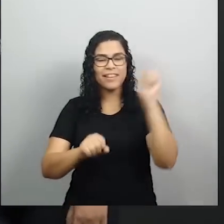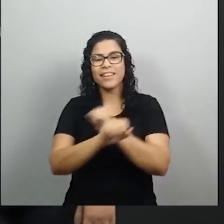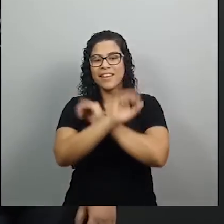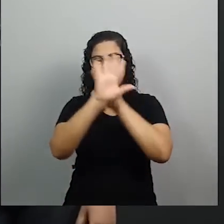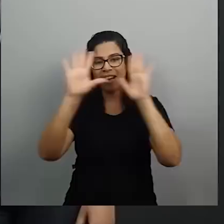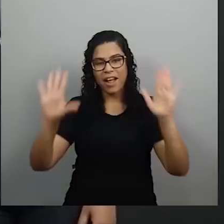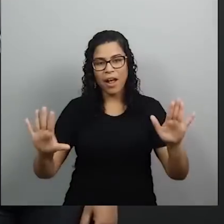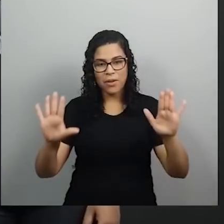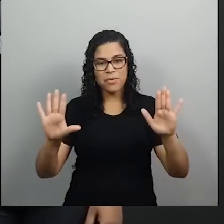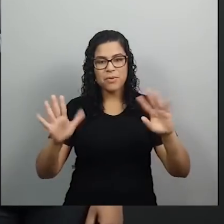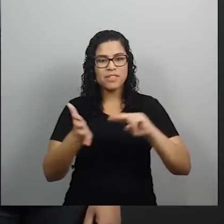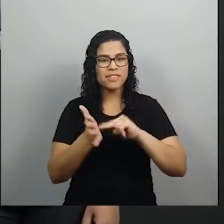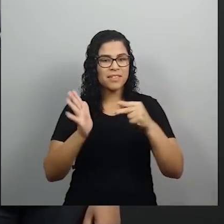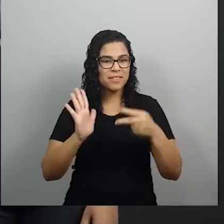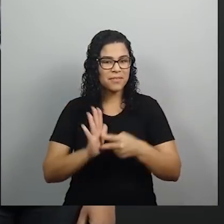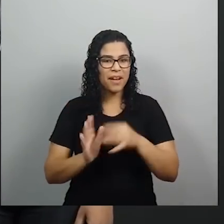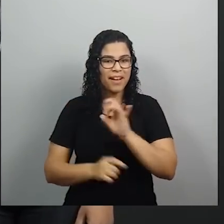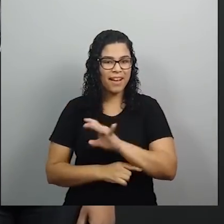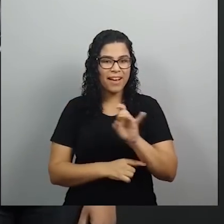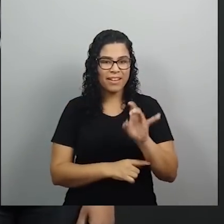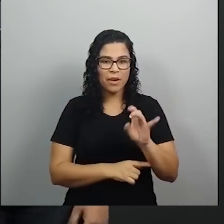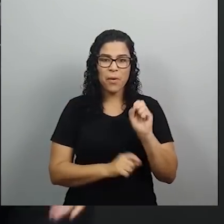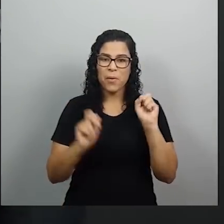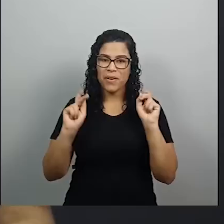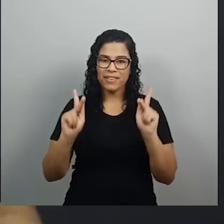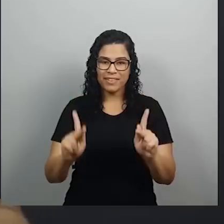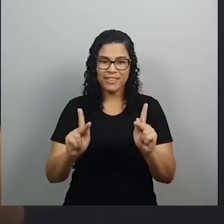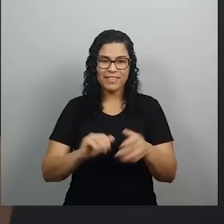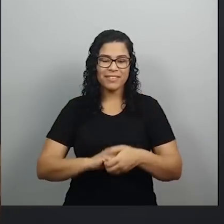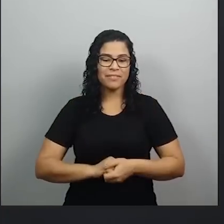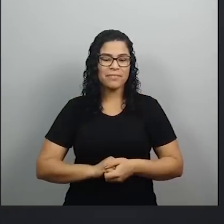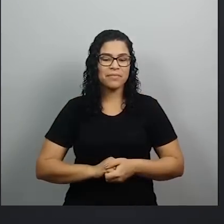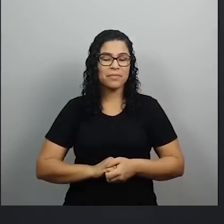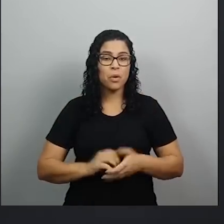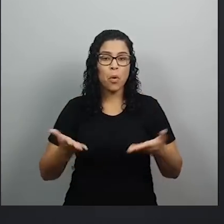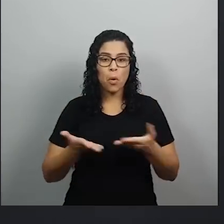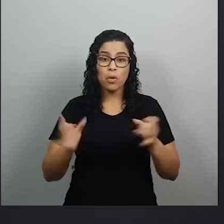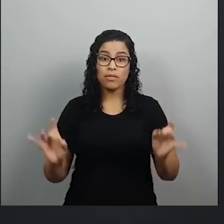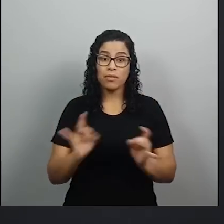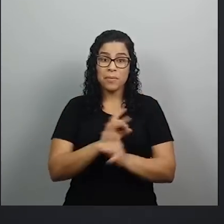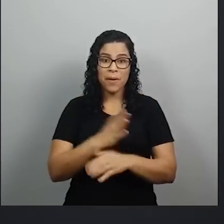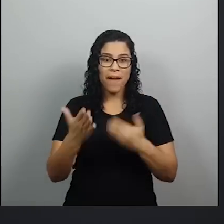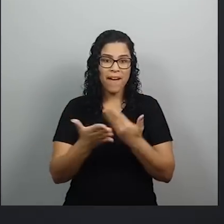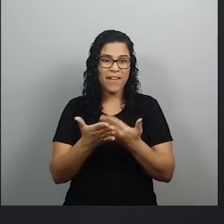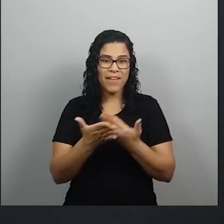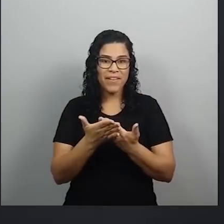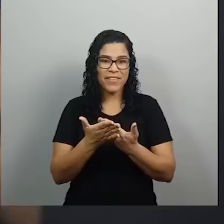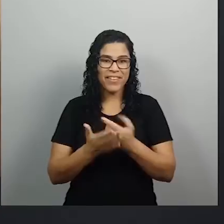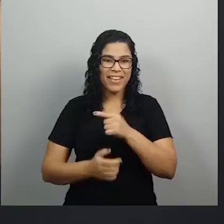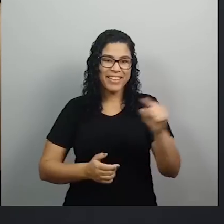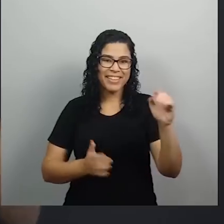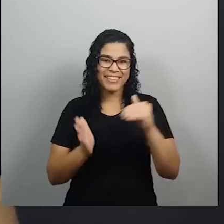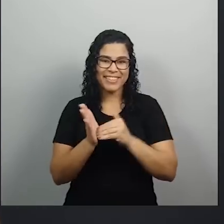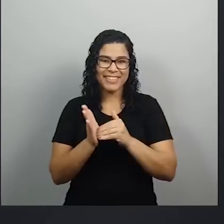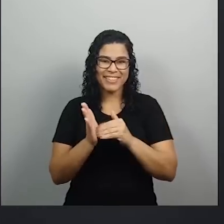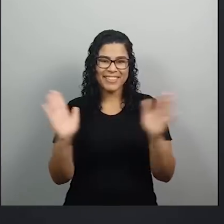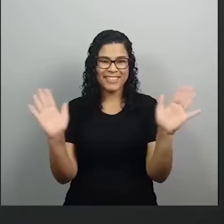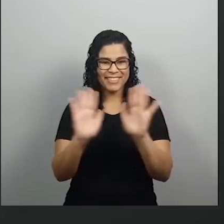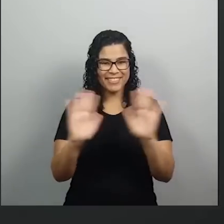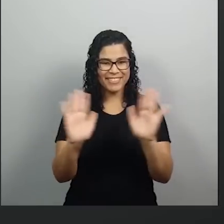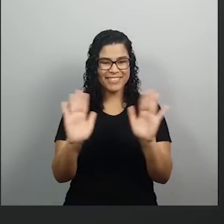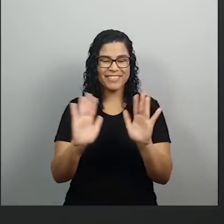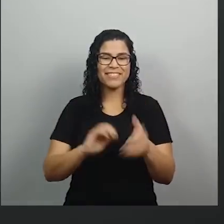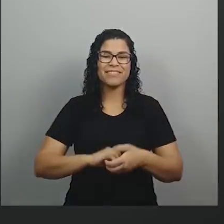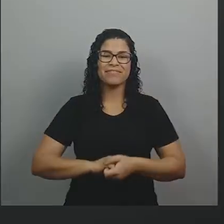bastante da geral desse processo. Ok? Então, nós ficamos por aqui e até a próxima aula. Tchau!